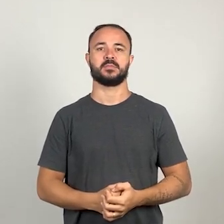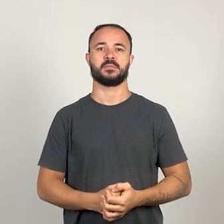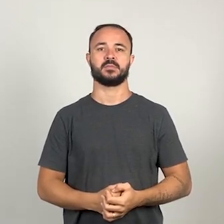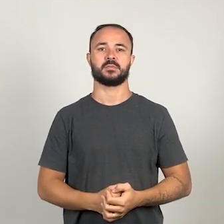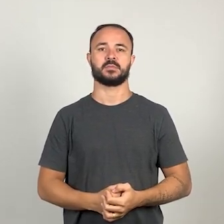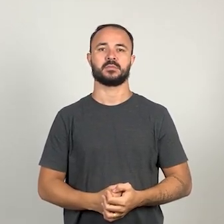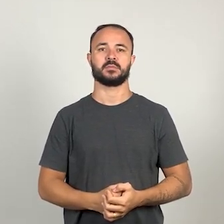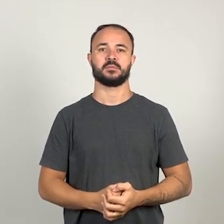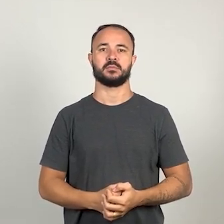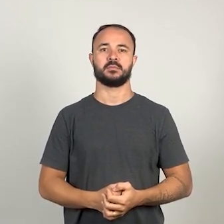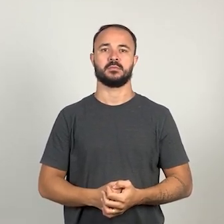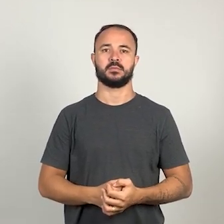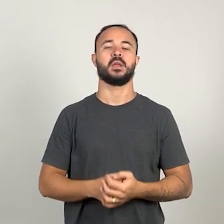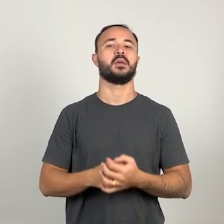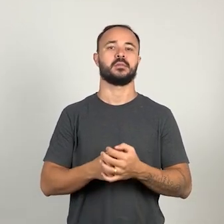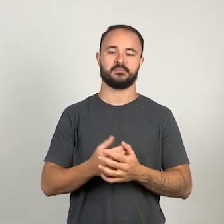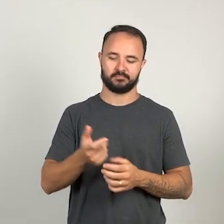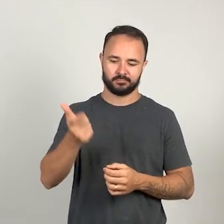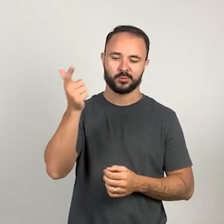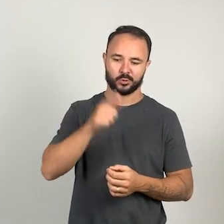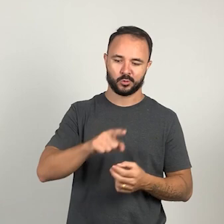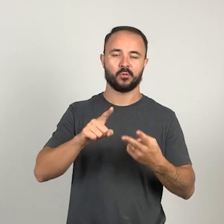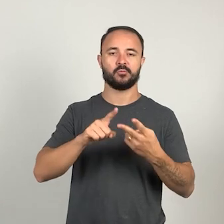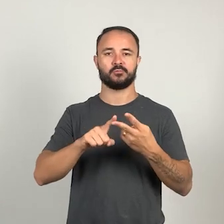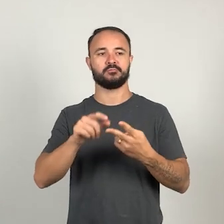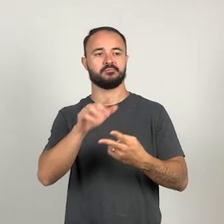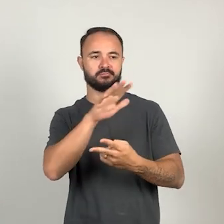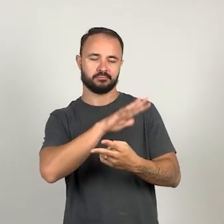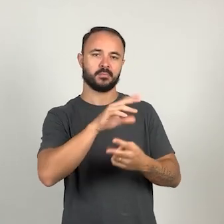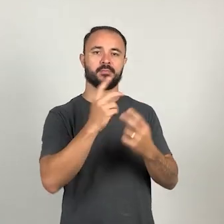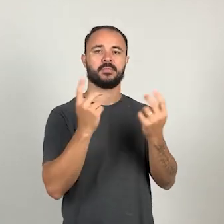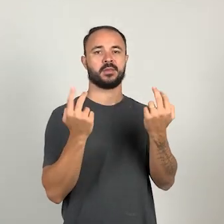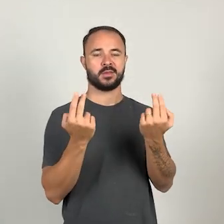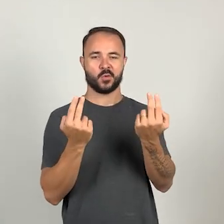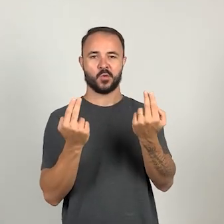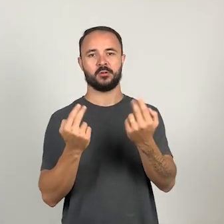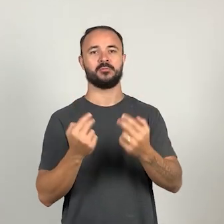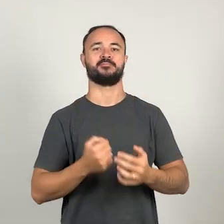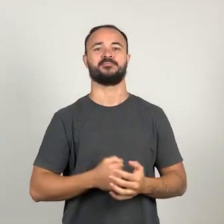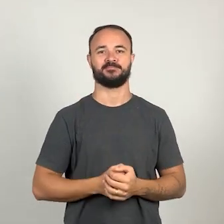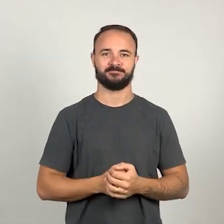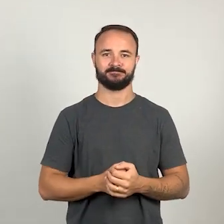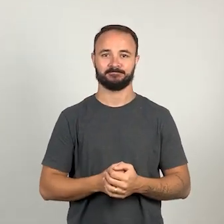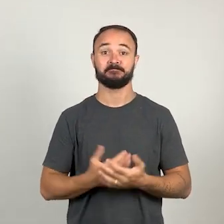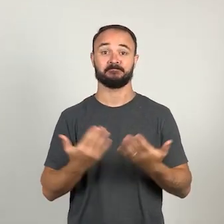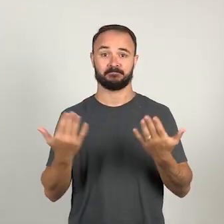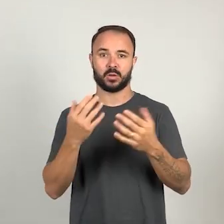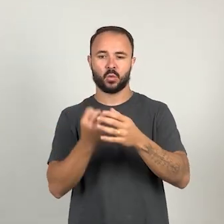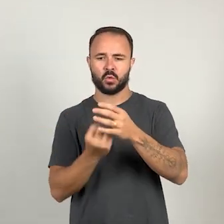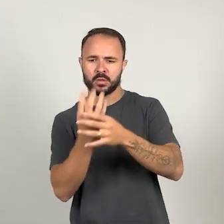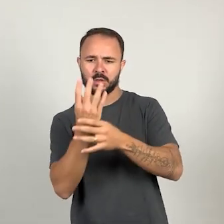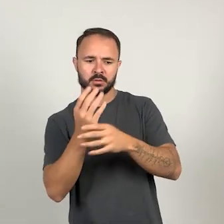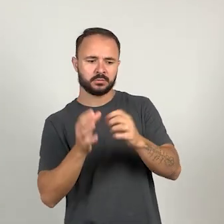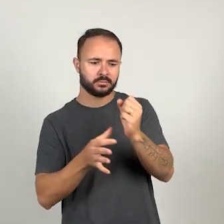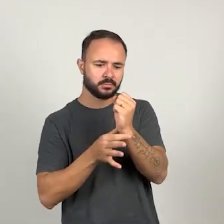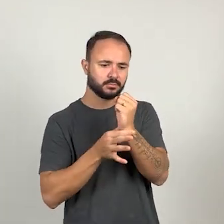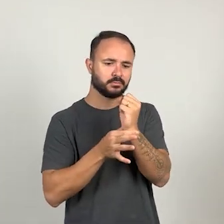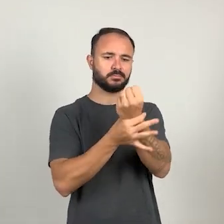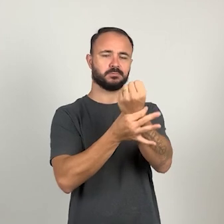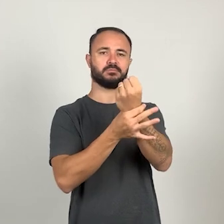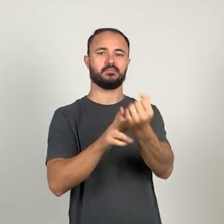Do outro lado, repetimos o mesmo processo. Então, nós temos agora a construção da sustentação desse motor.